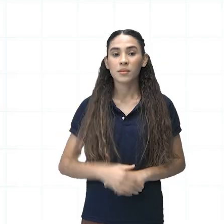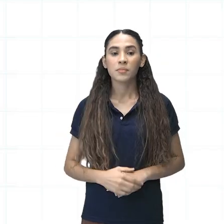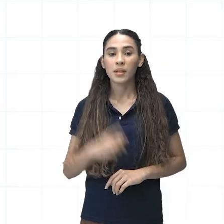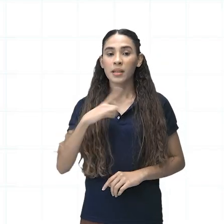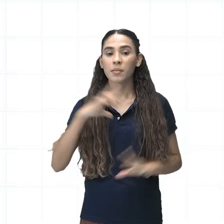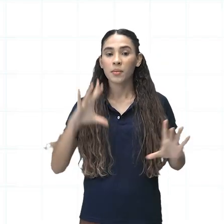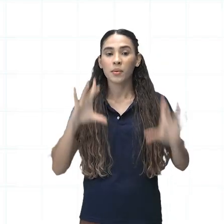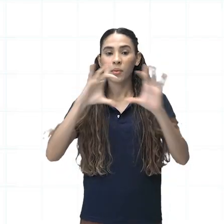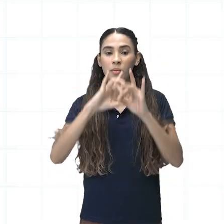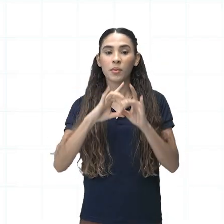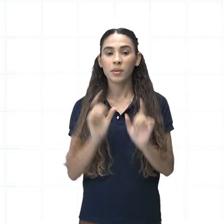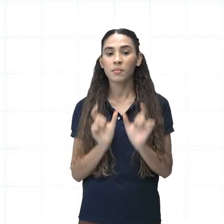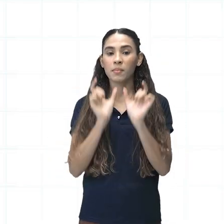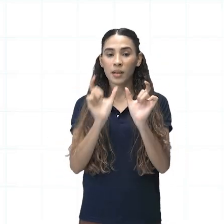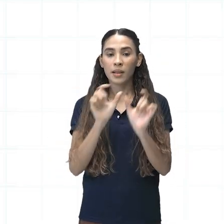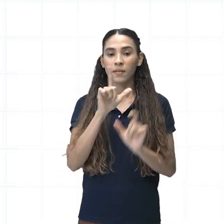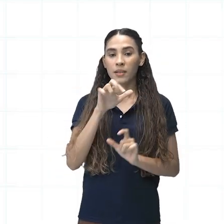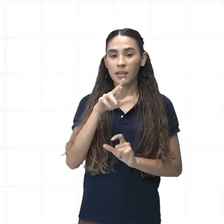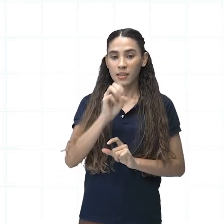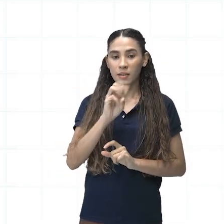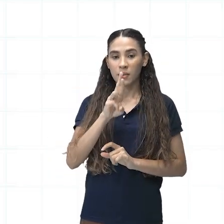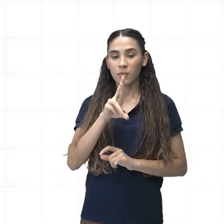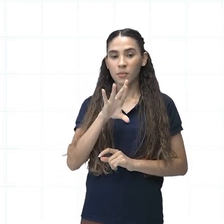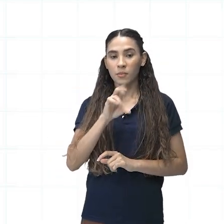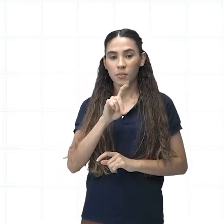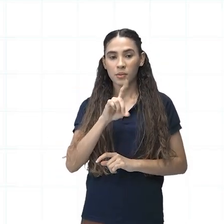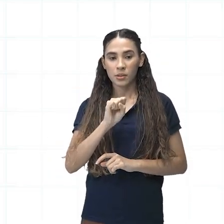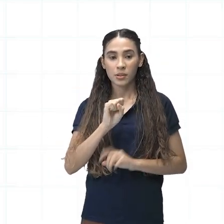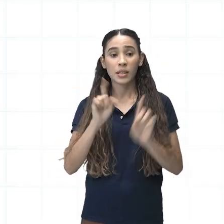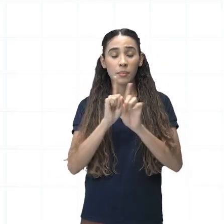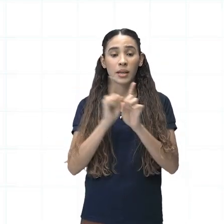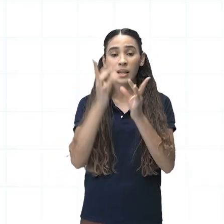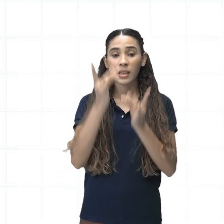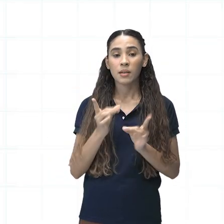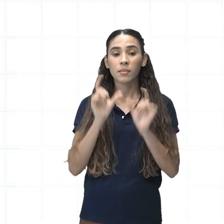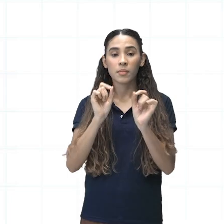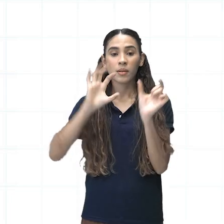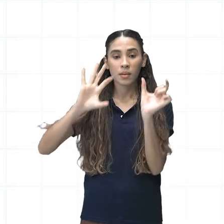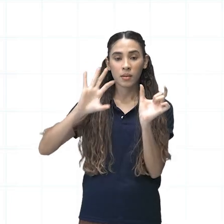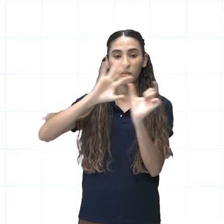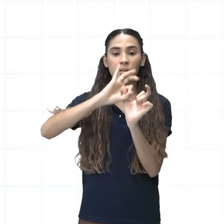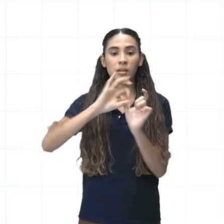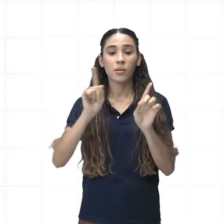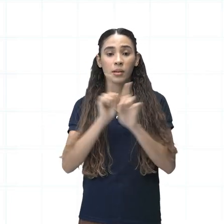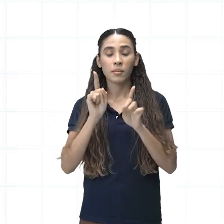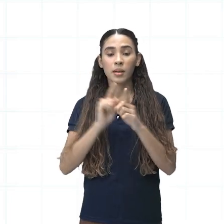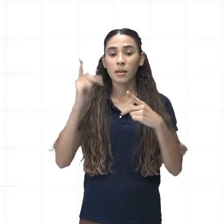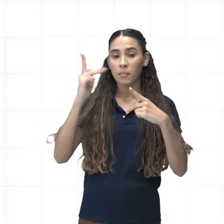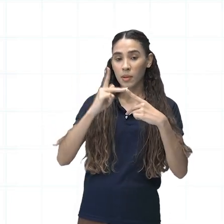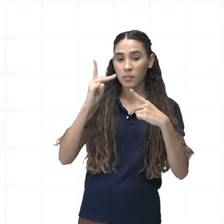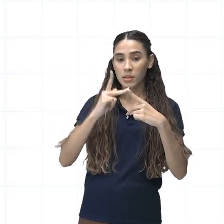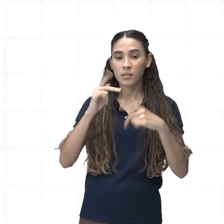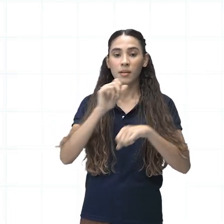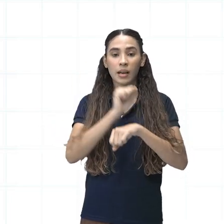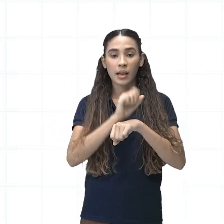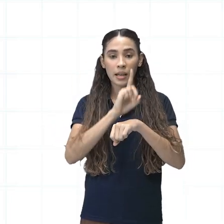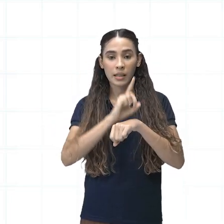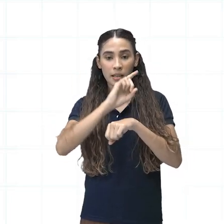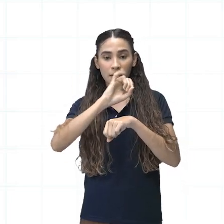conhecimento, conectores, linking words, detalhamento, conjunções,